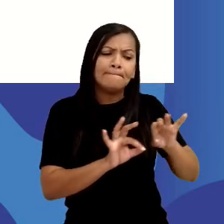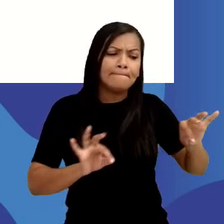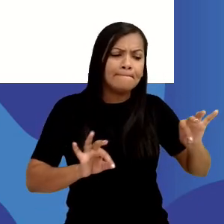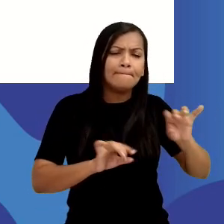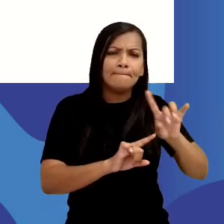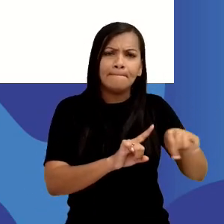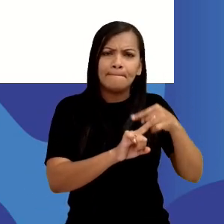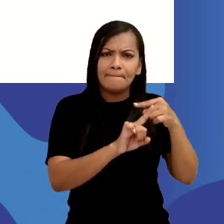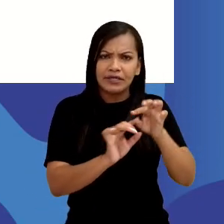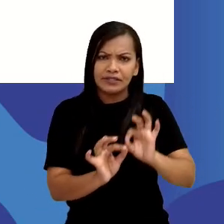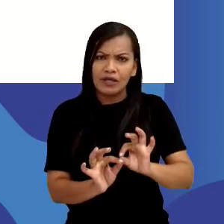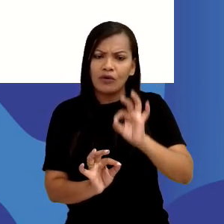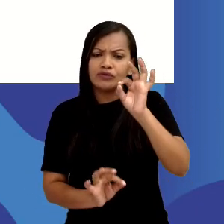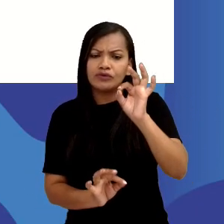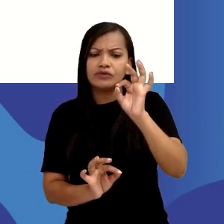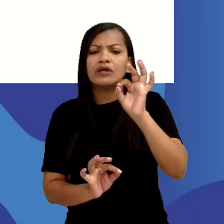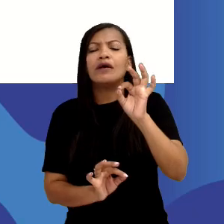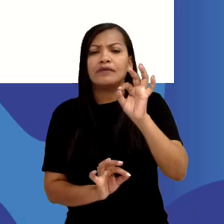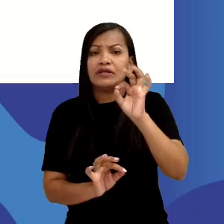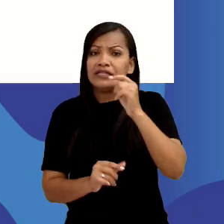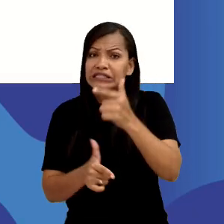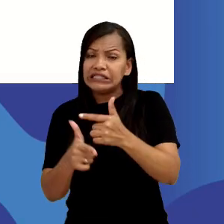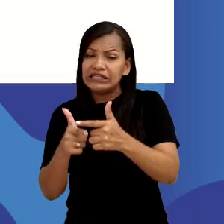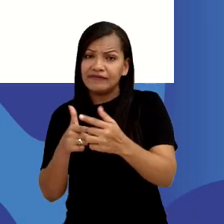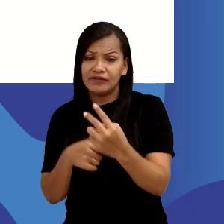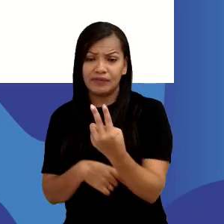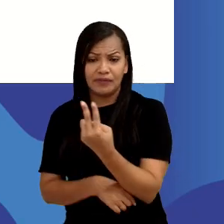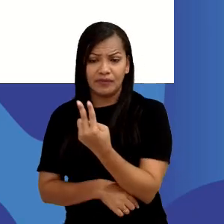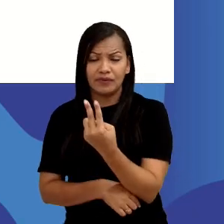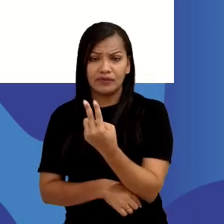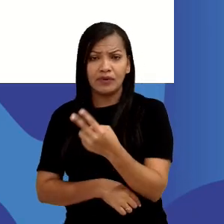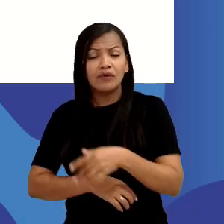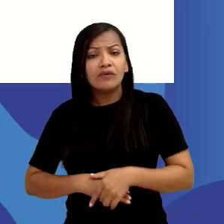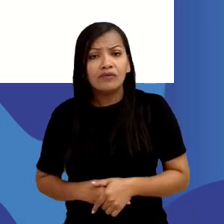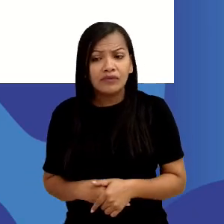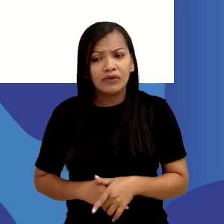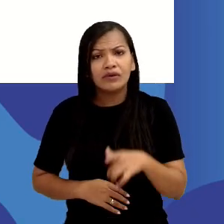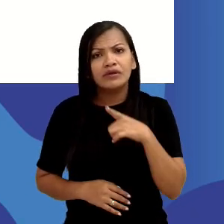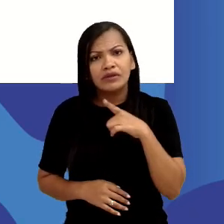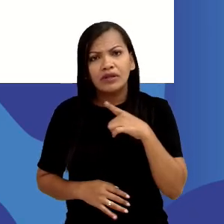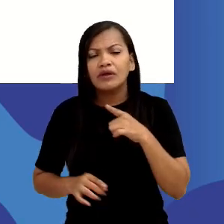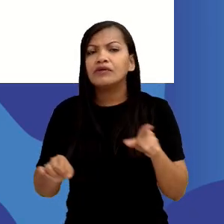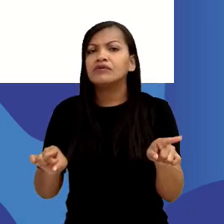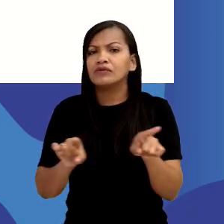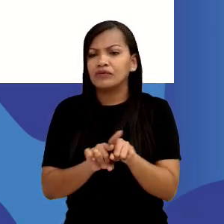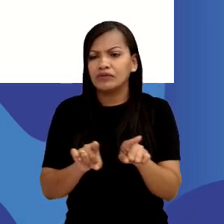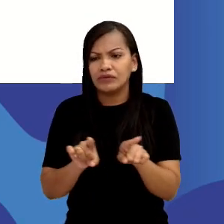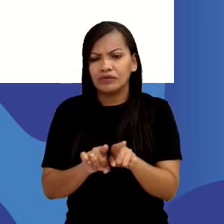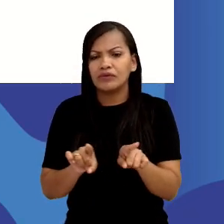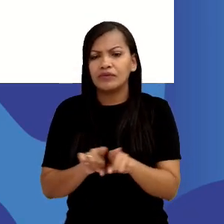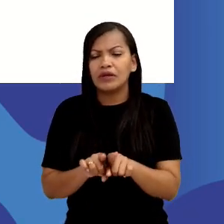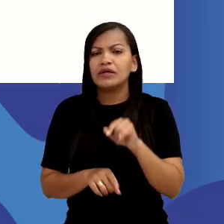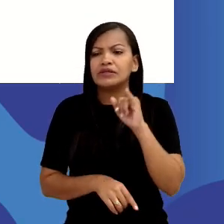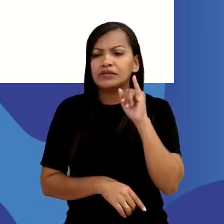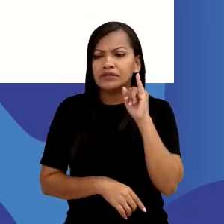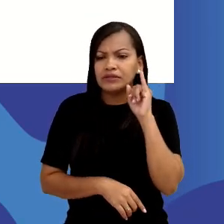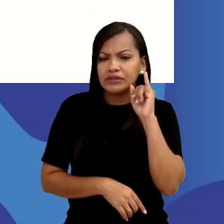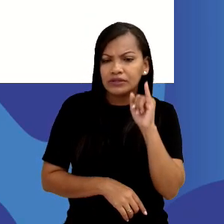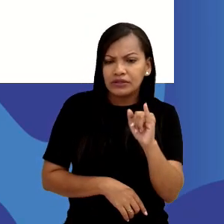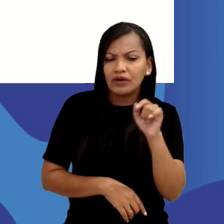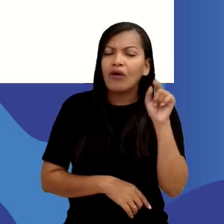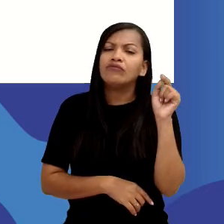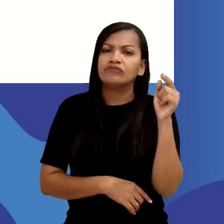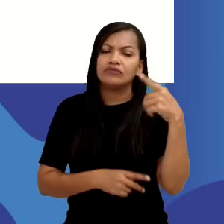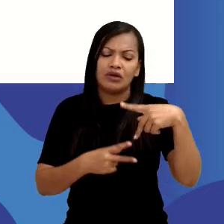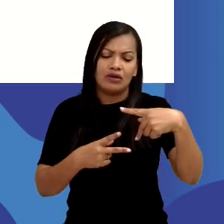na sua mente aí, tenta completar esse triângulo, observa que ele vai se formar também um retângulo. Se eu completar ali em